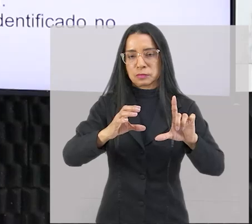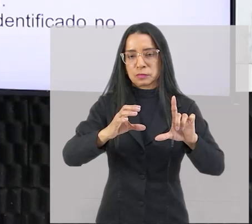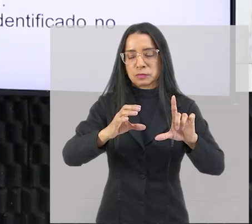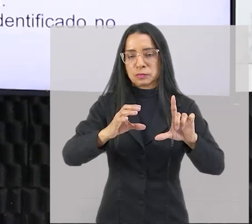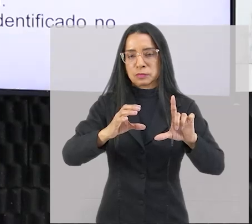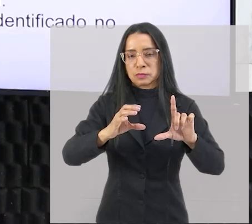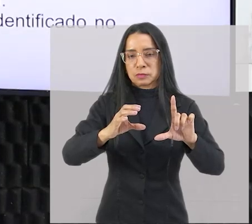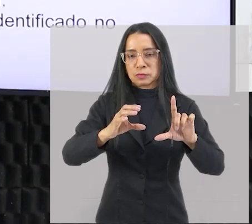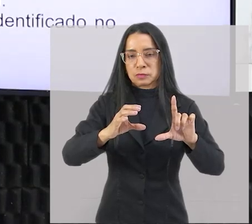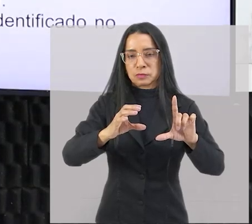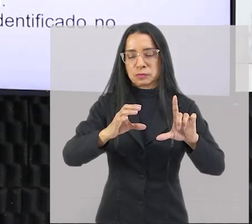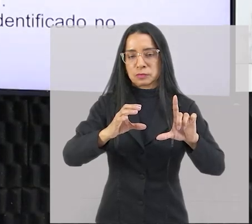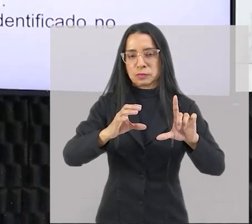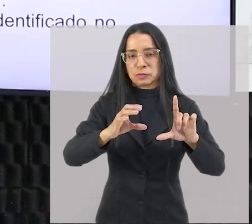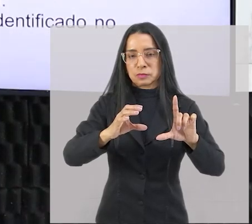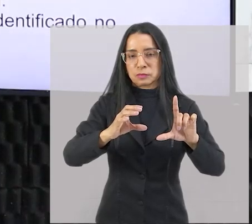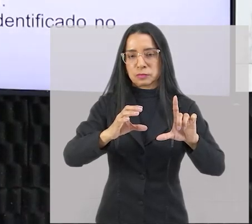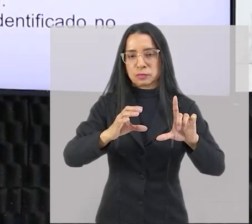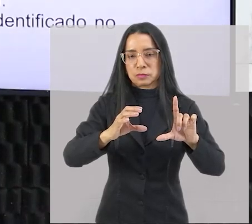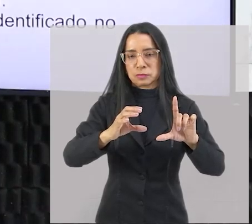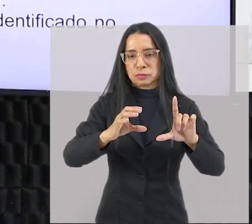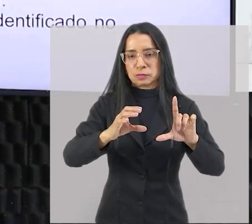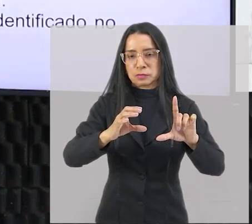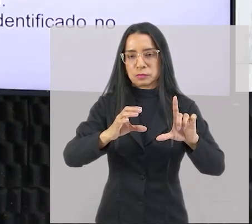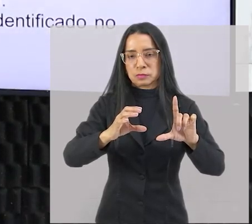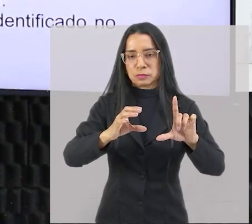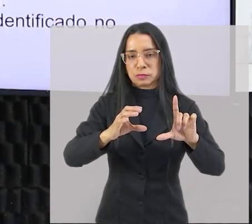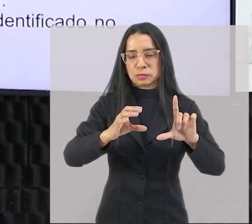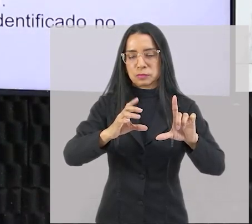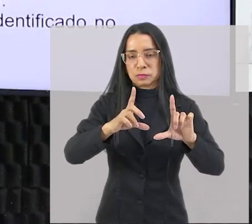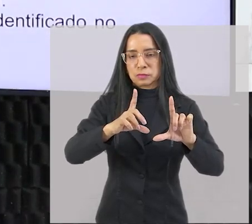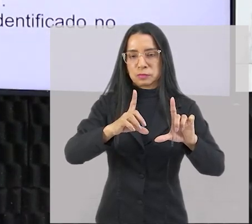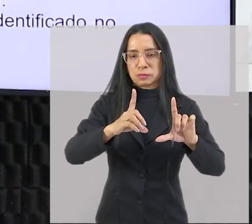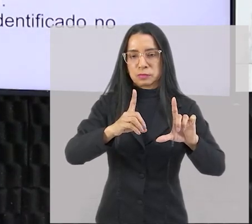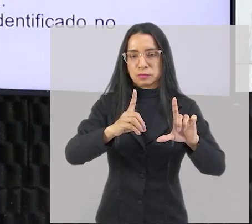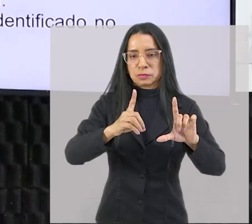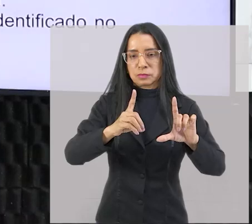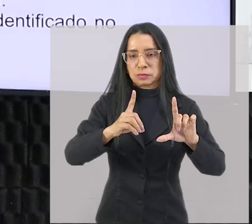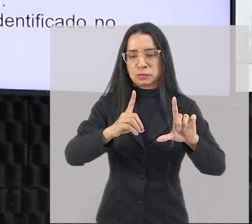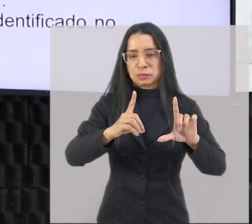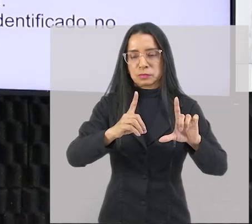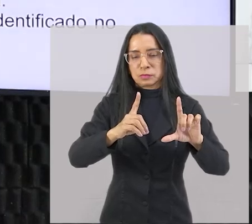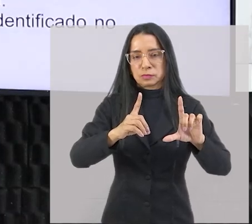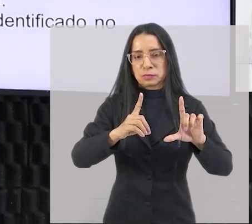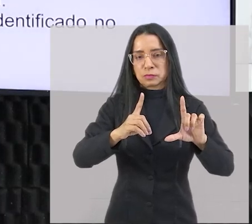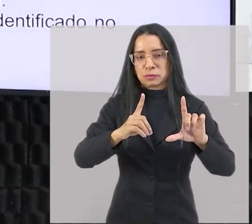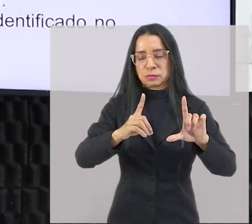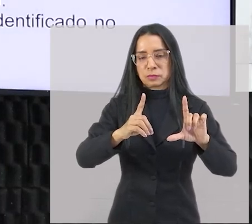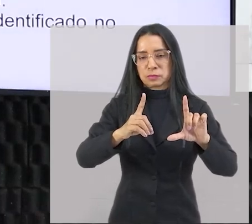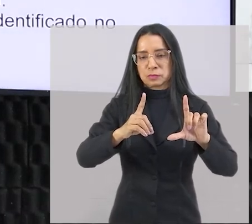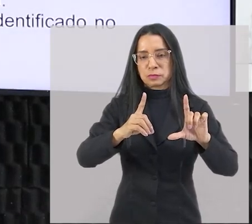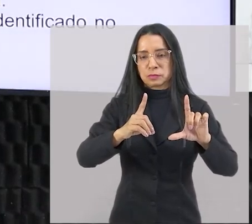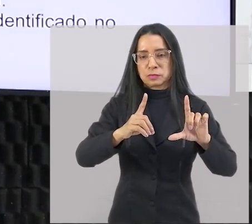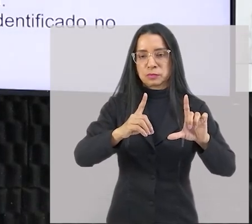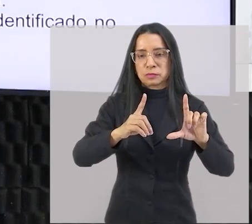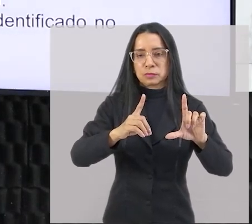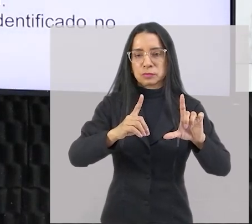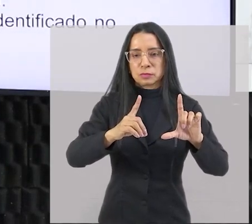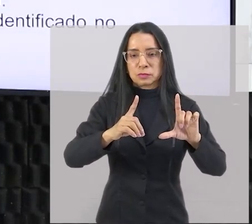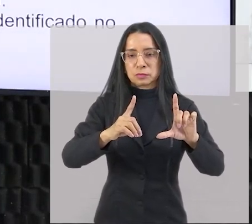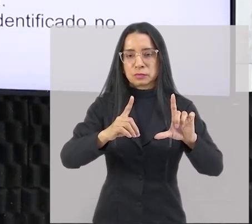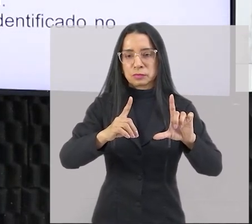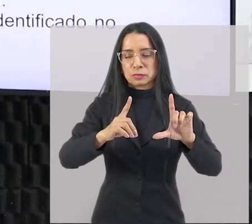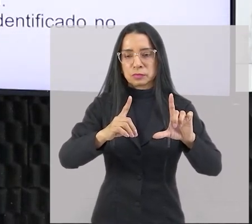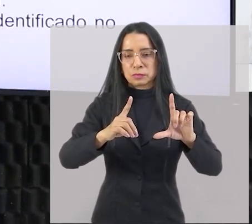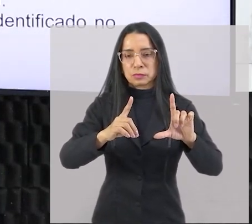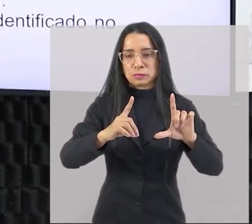outras. Sobreposição de planos visuais. A gente já sabe que esta aqui não é. Processo de automatismo, aquele que eu falei para vocês,